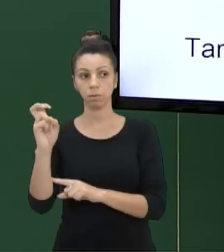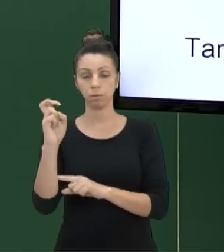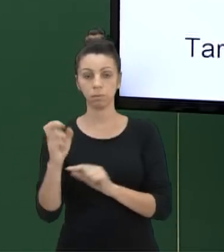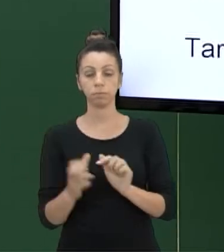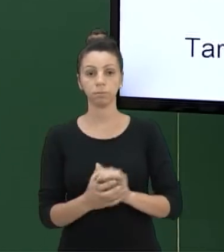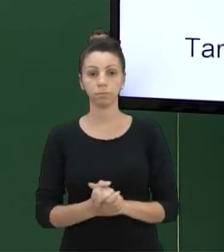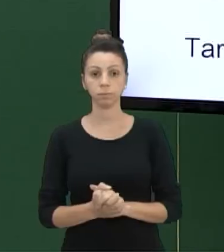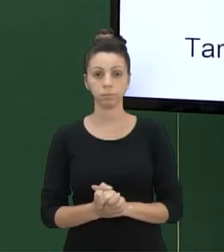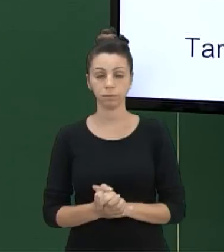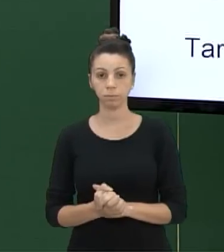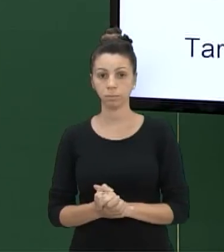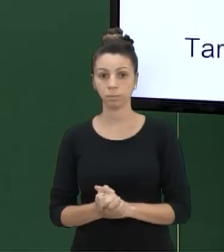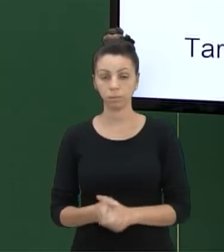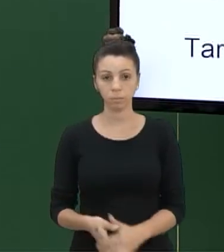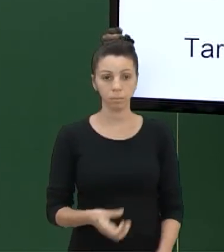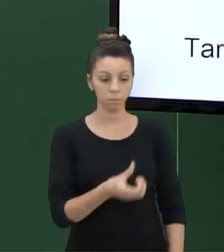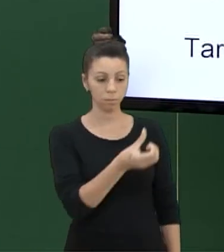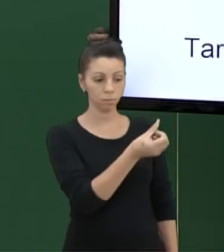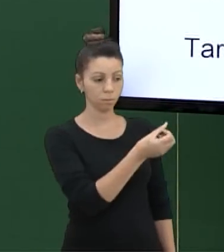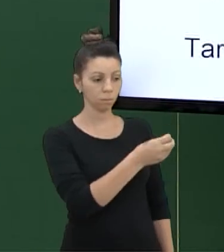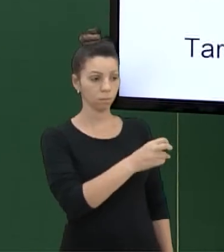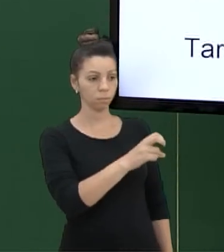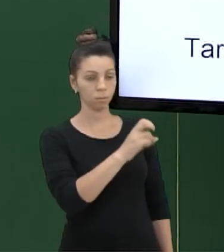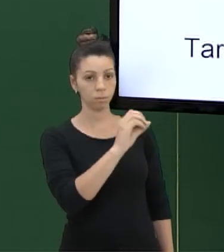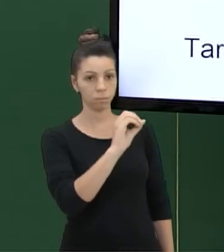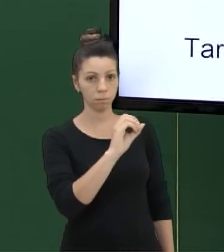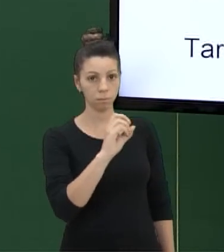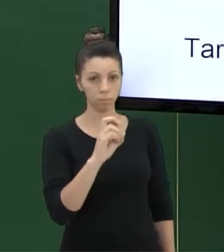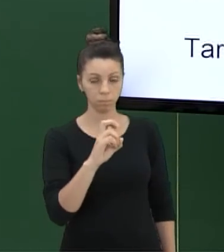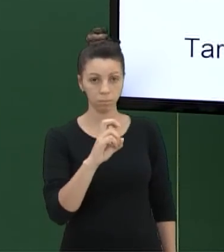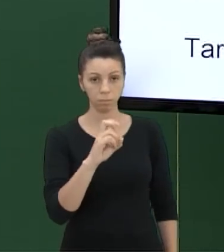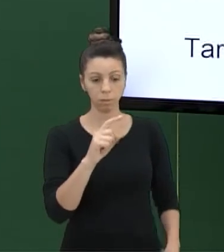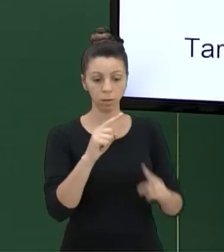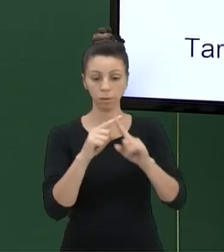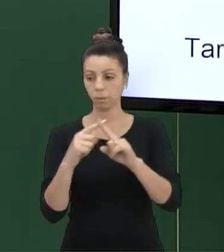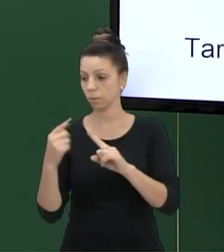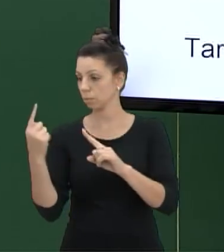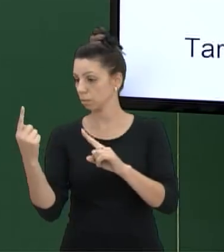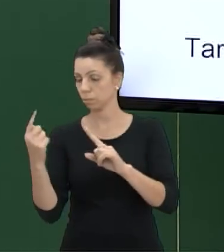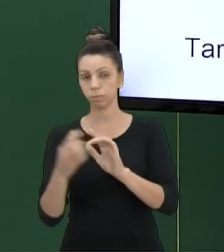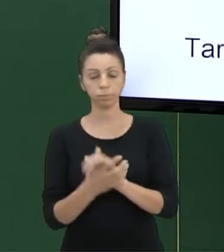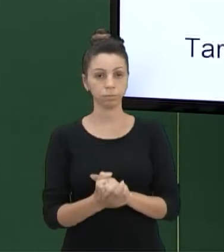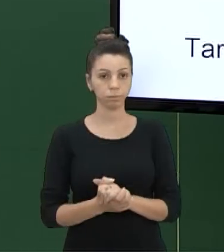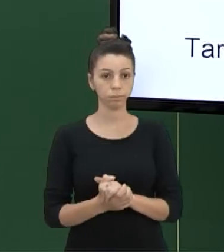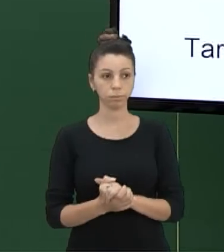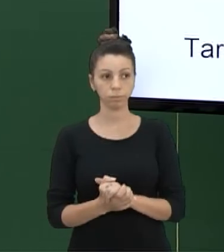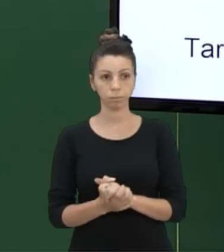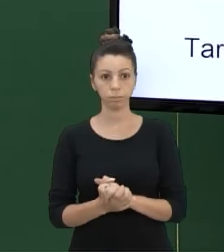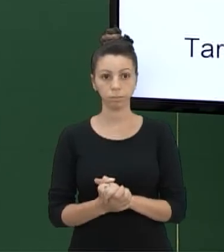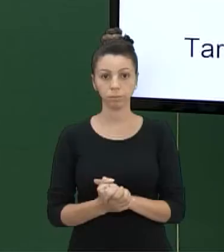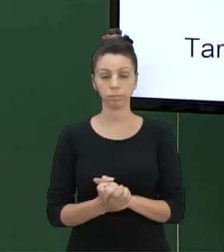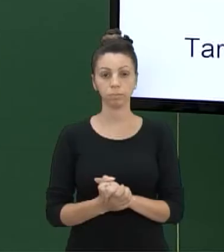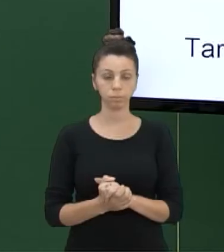então. 605 vezes 1. 605 vezes 1,